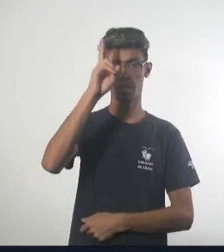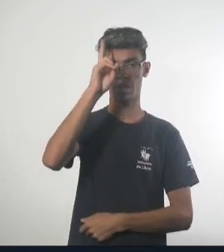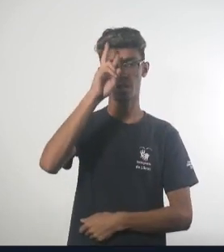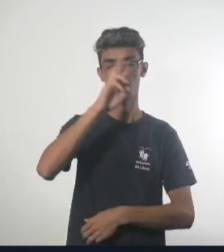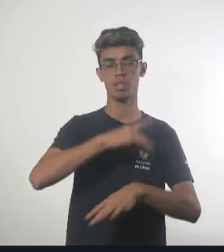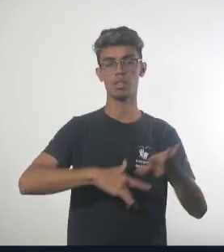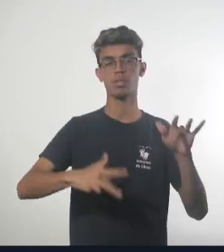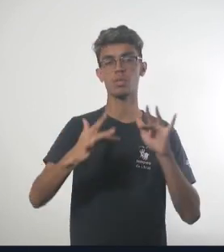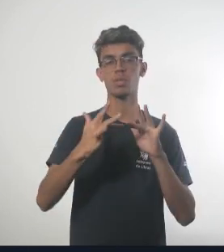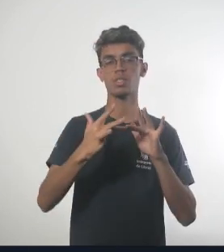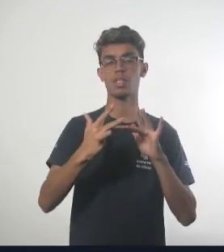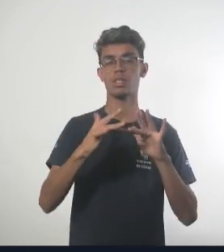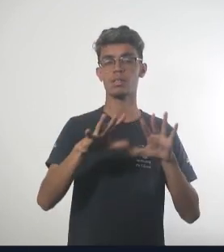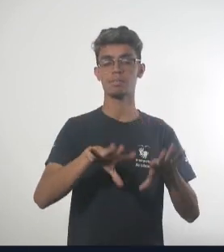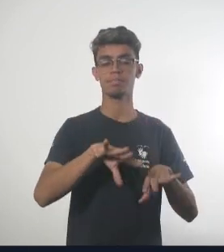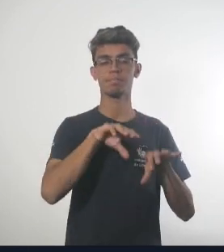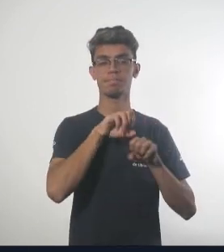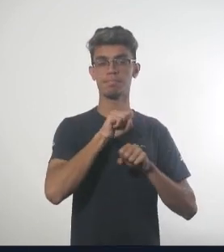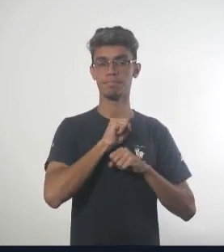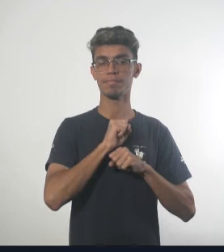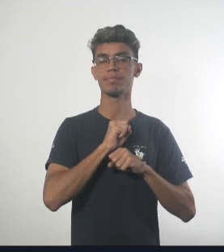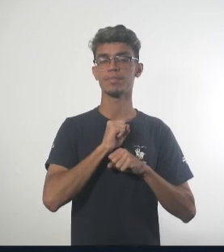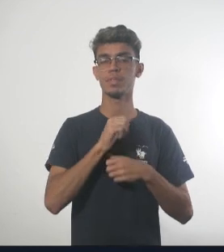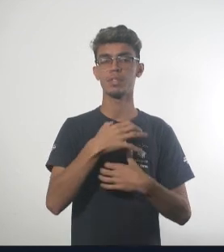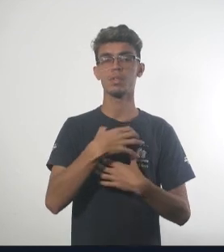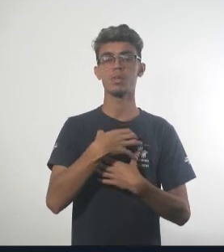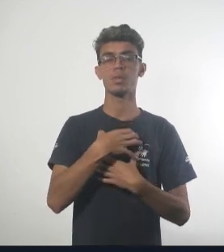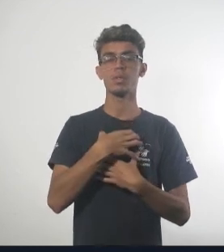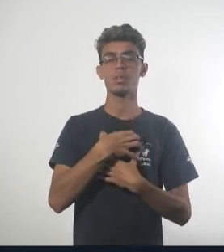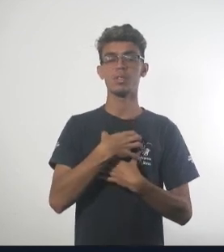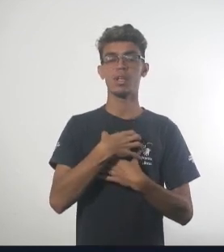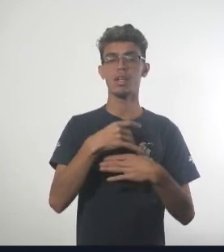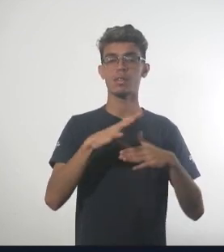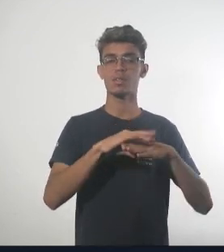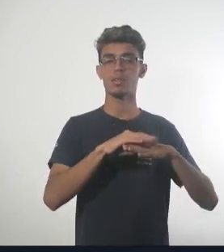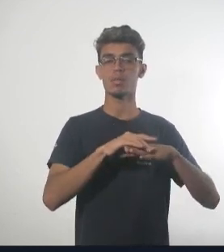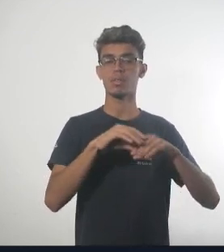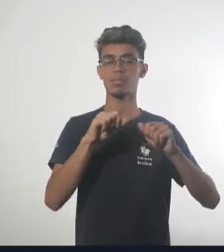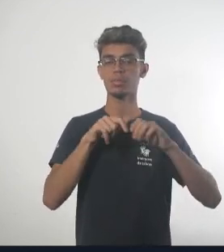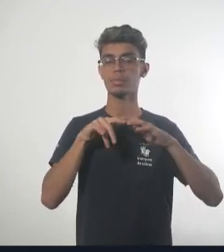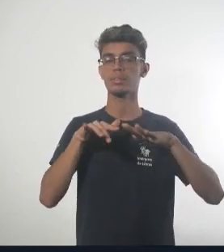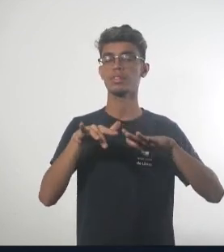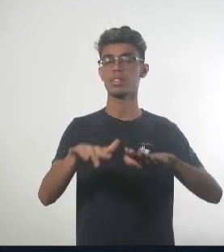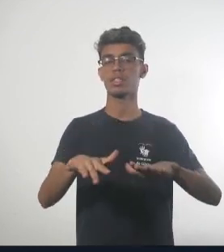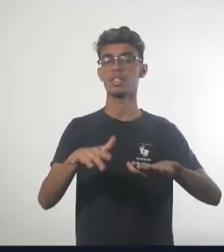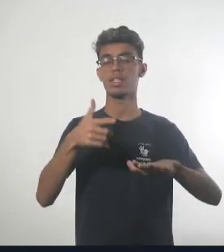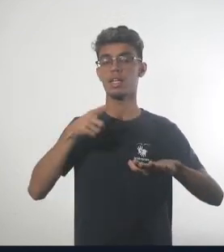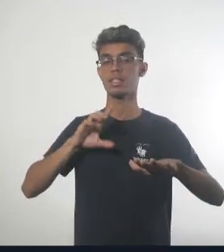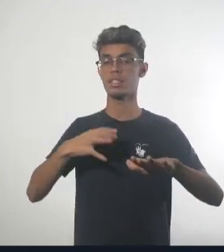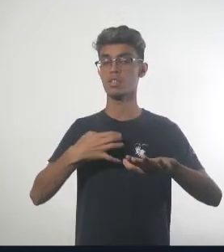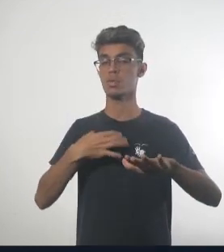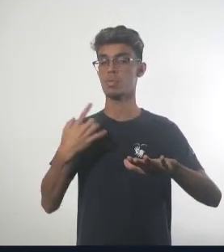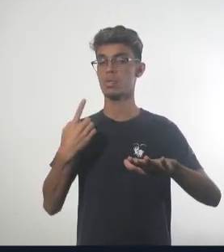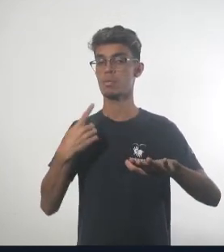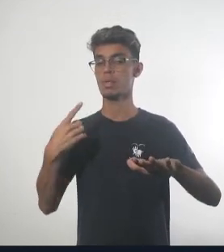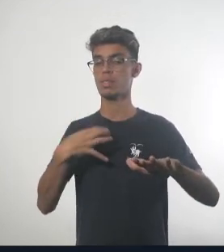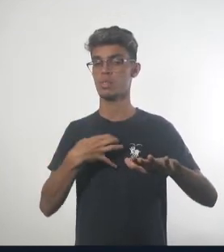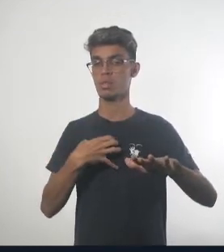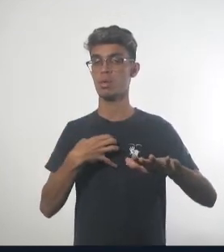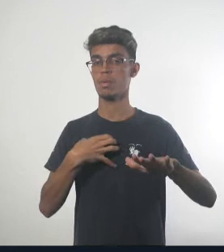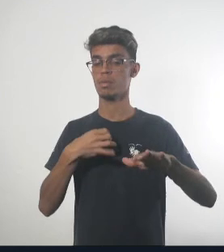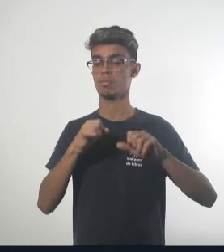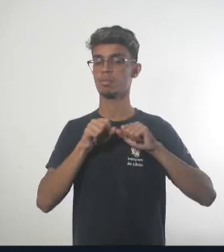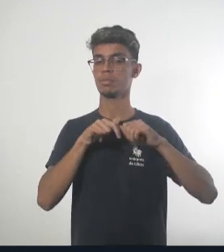contatos, se infectarem, vão começar a transmitir a doença antes de terem os primeiros sintomas. Por isso que é tão importante